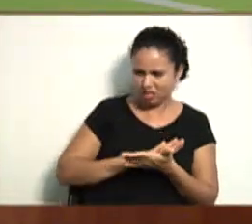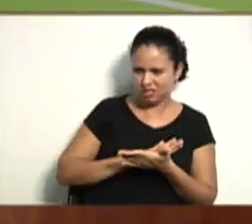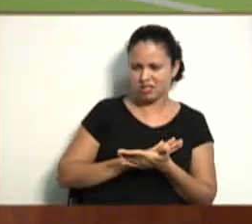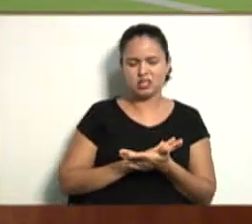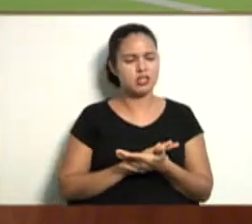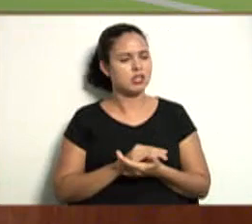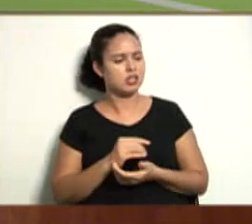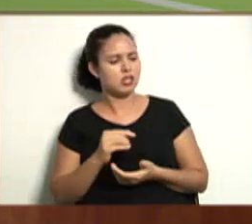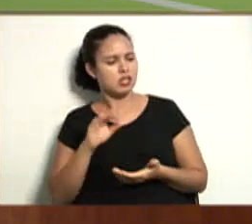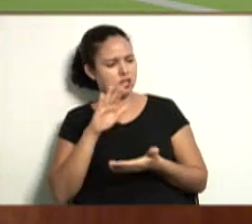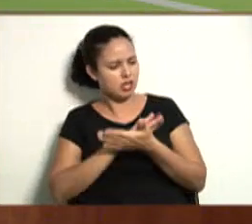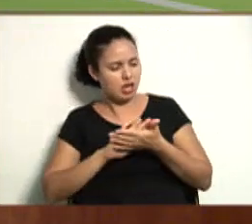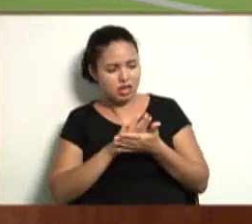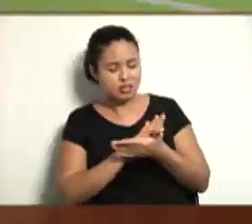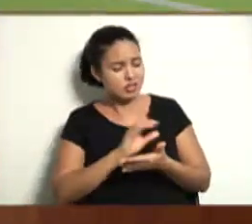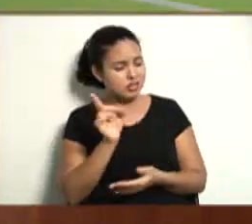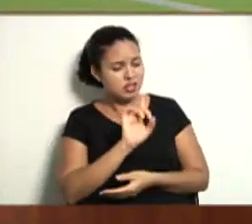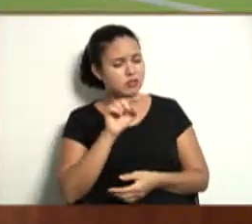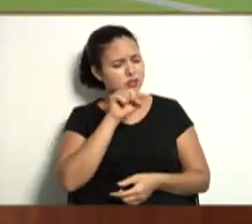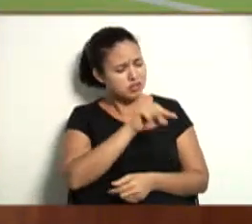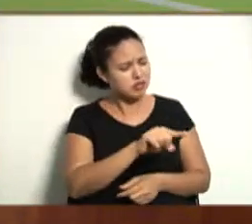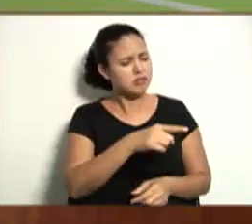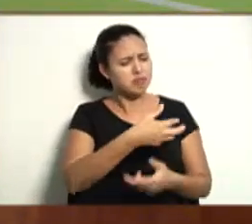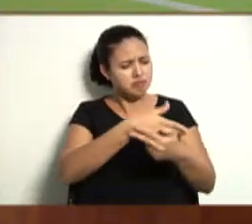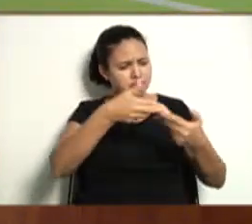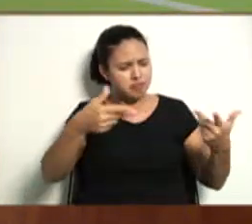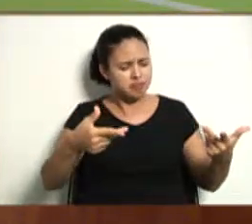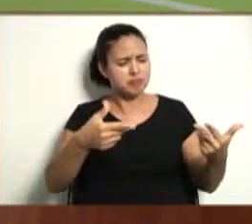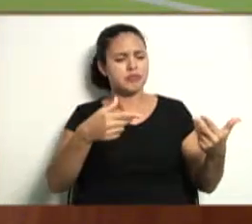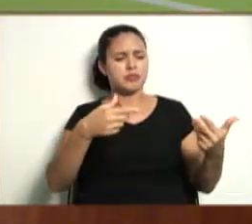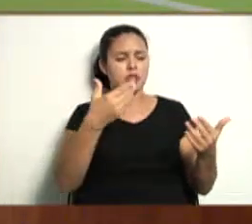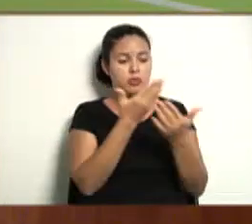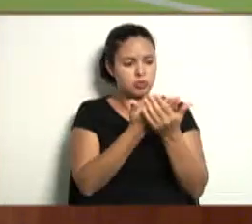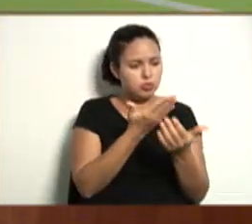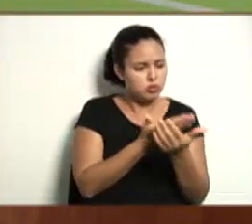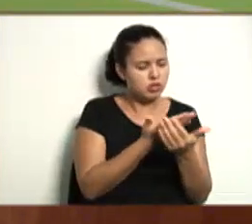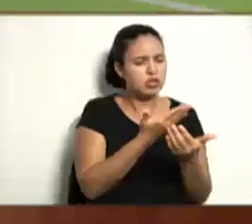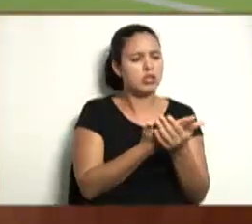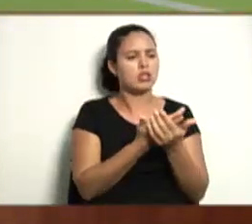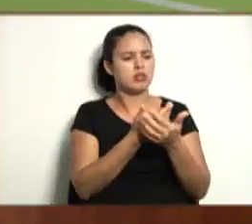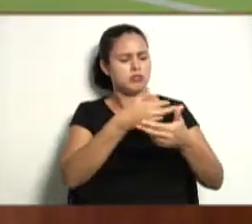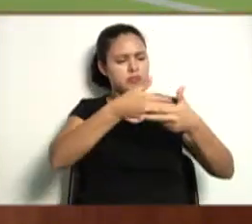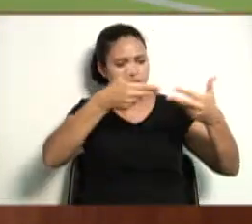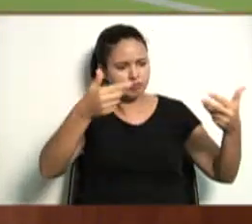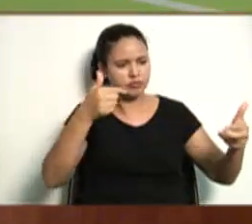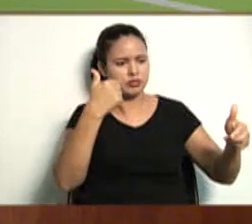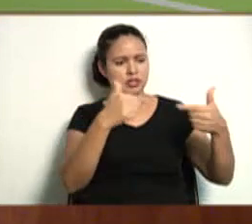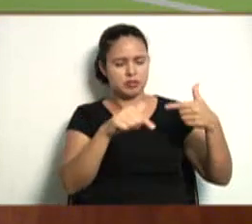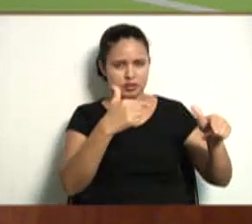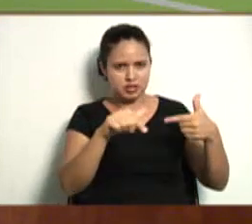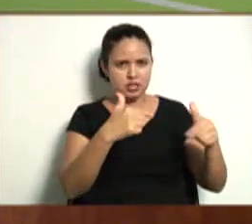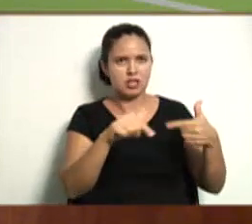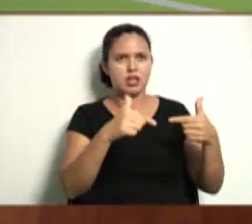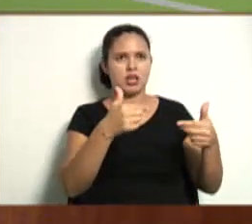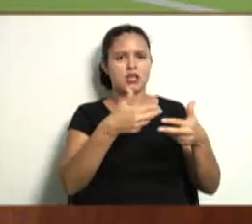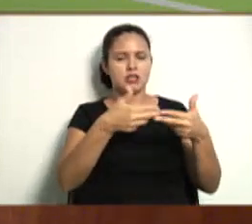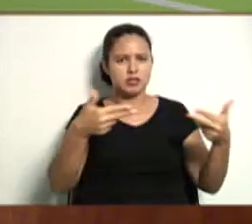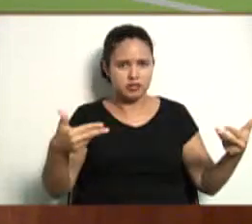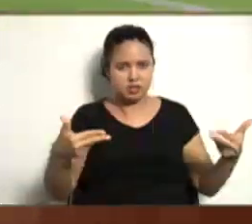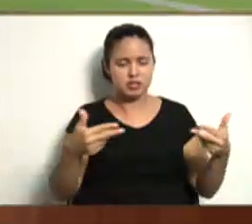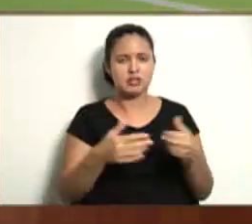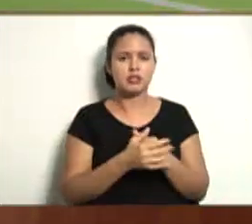Você faz muita coisa. Você está trabalhando. Estudar é trabalhar. Tá